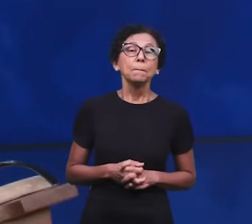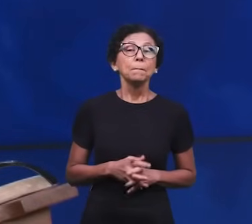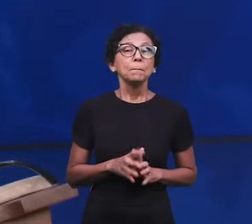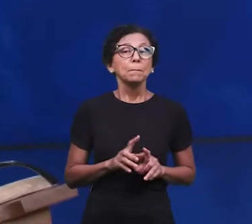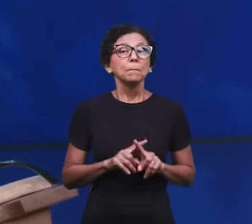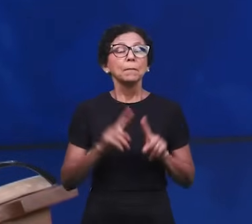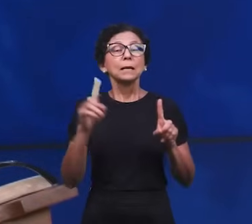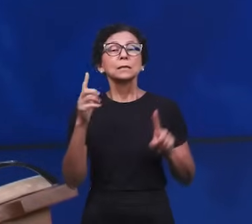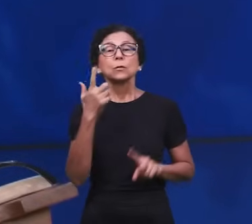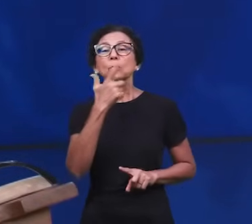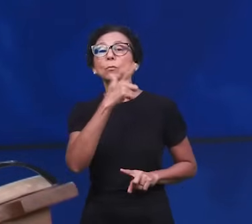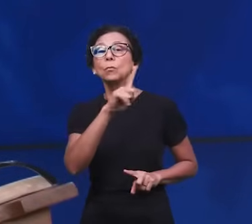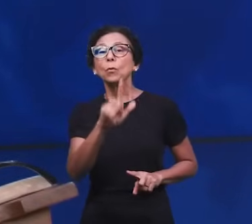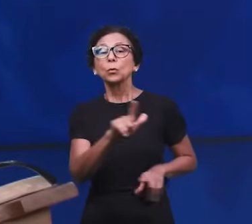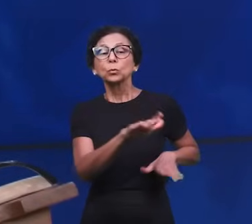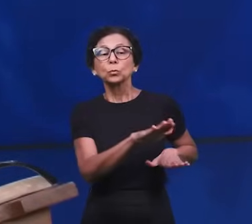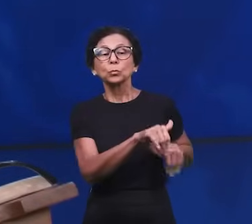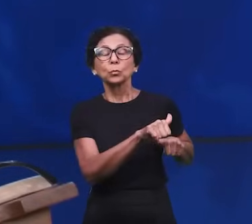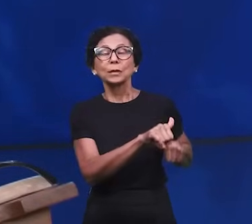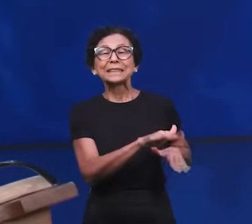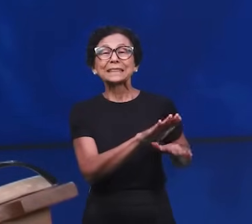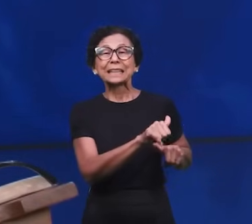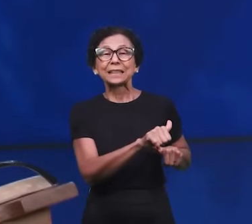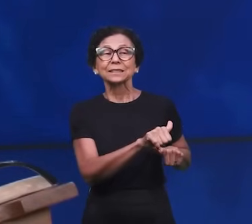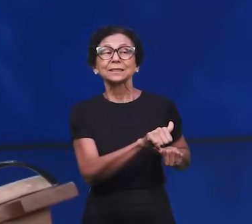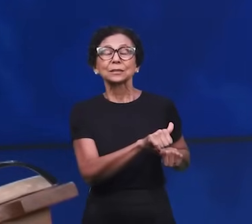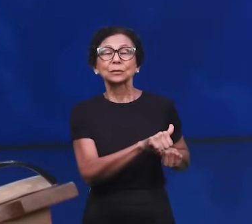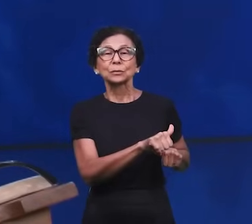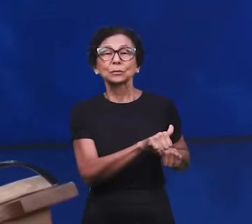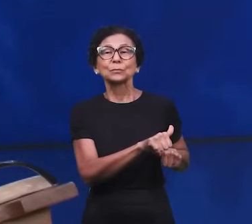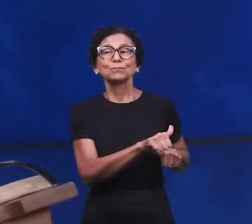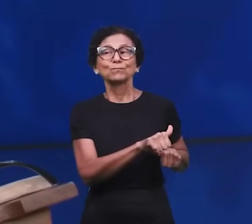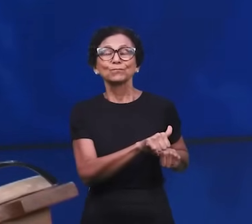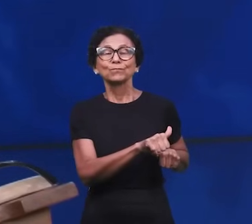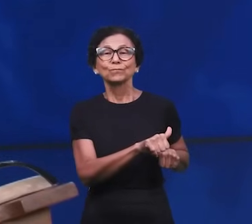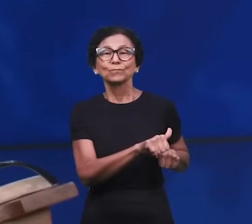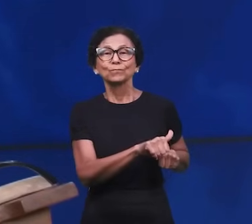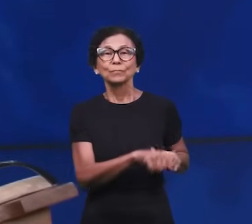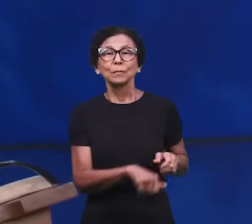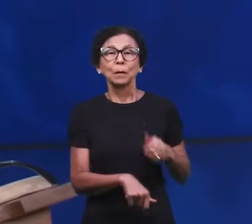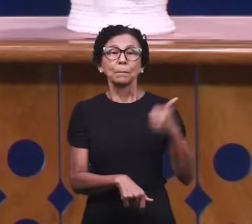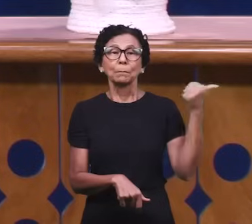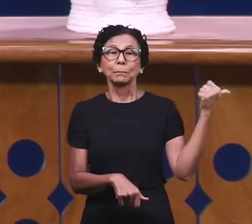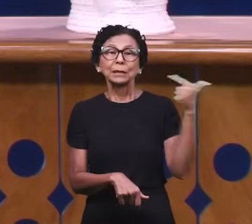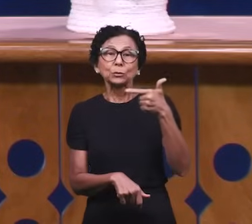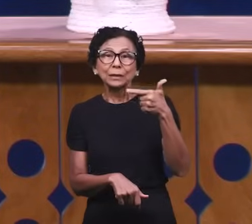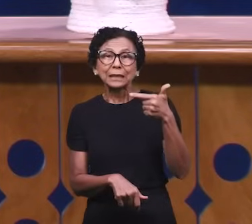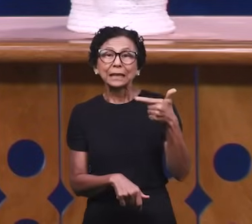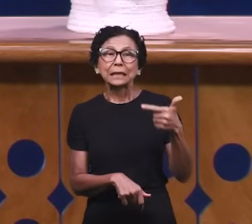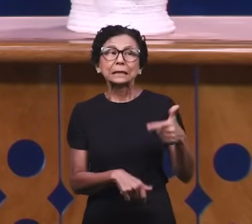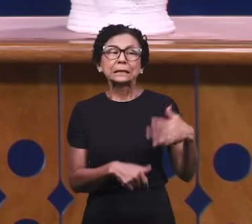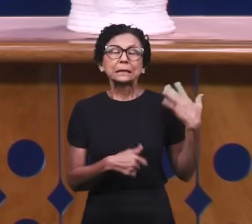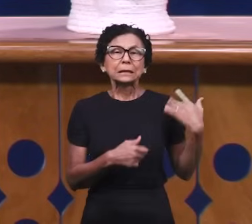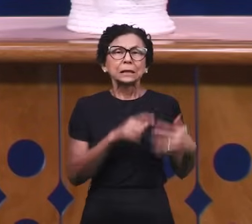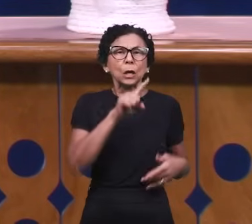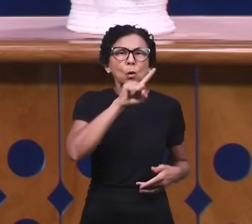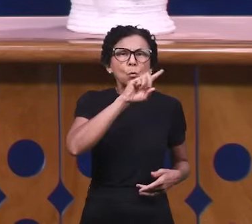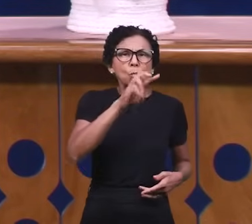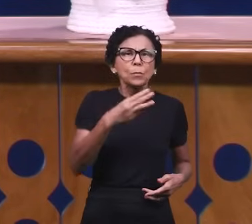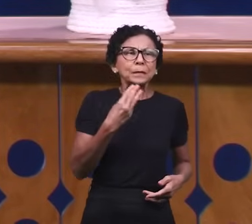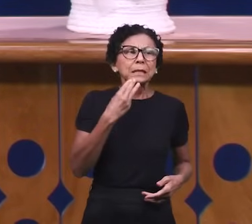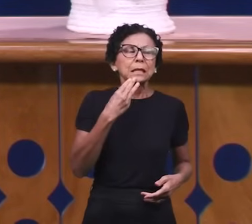outro exército invasor, muito maior do que o exército de Asa. E esse exército era de 1 milhão de